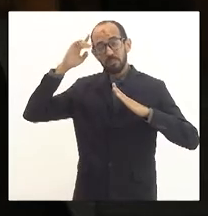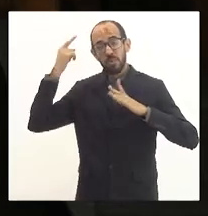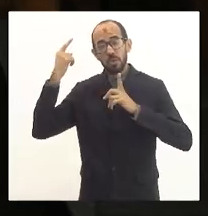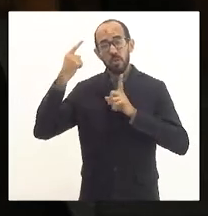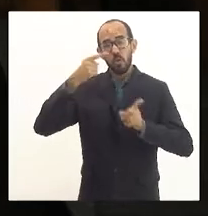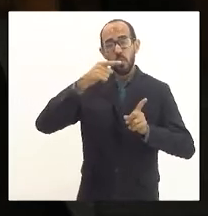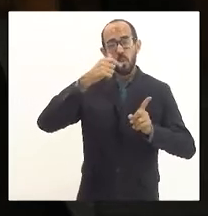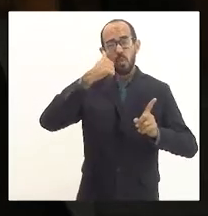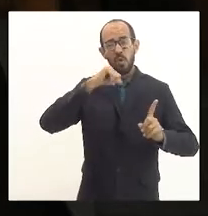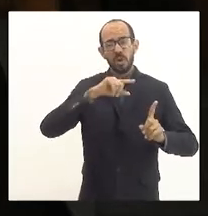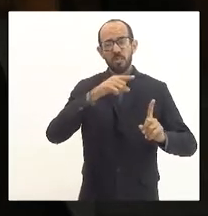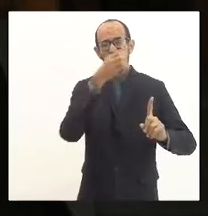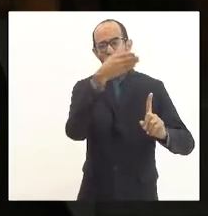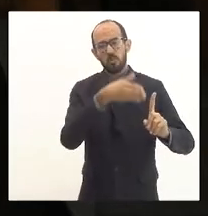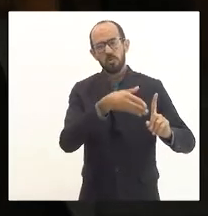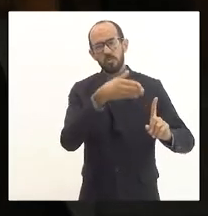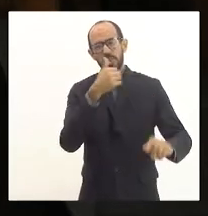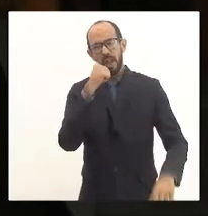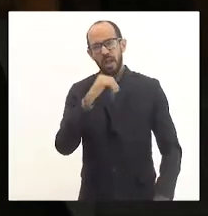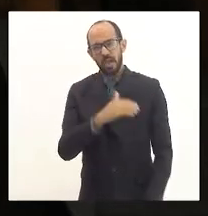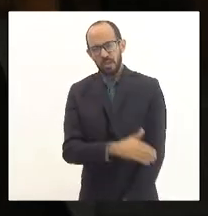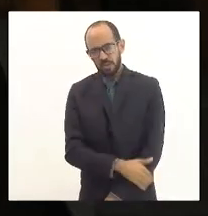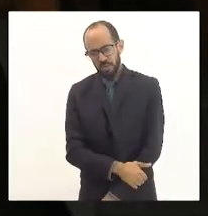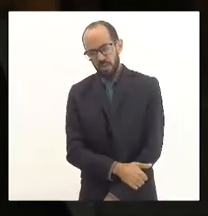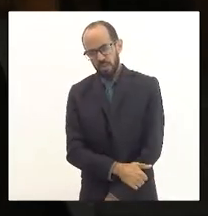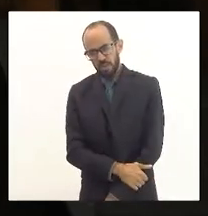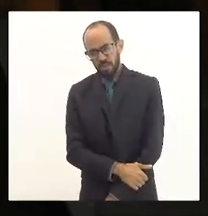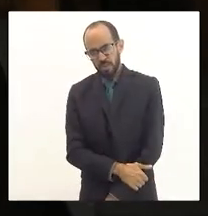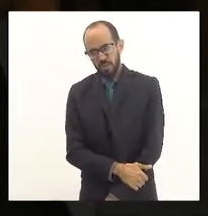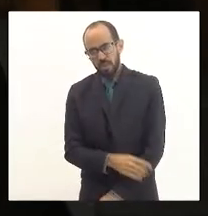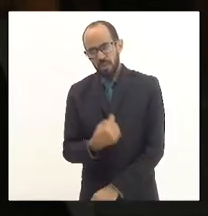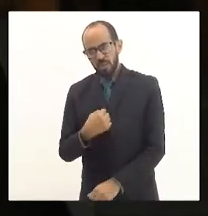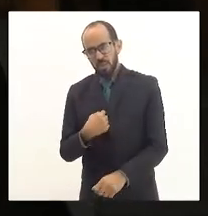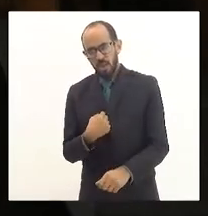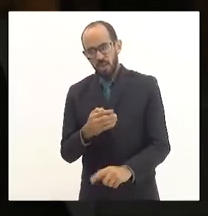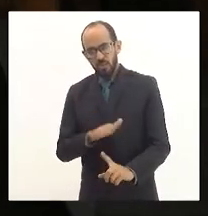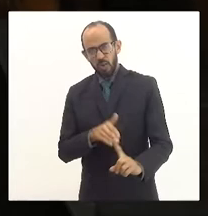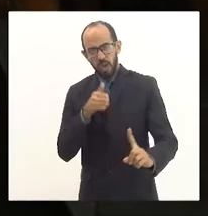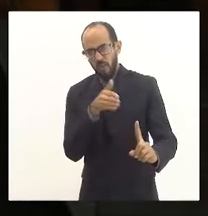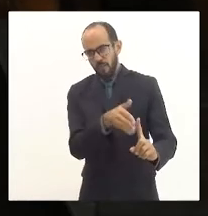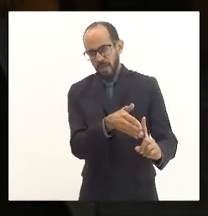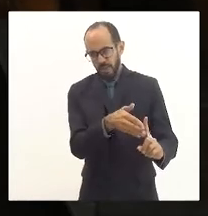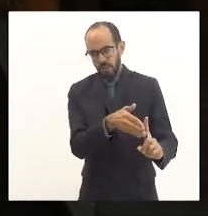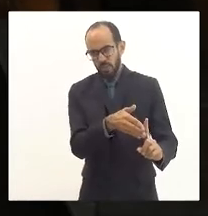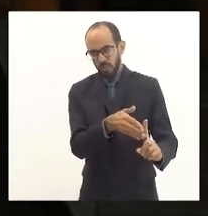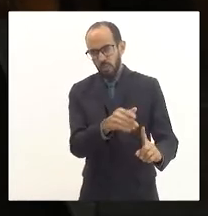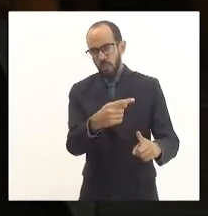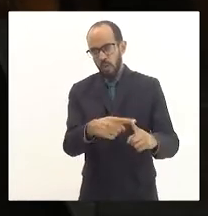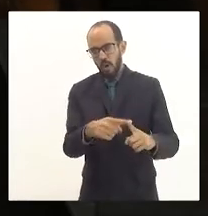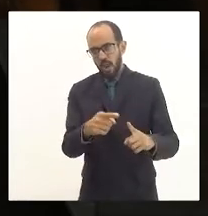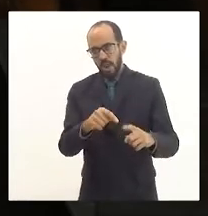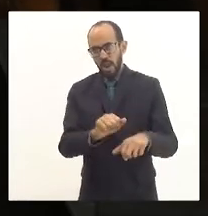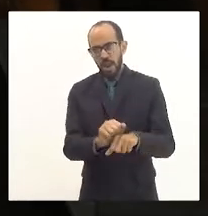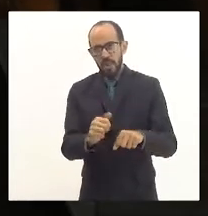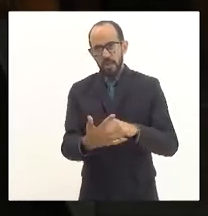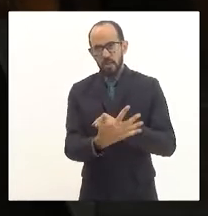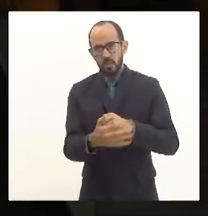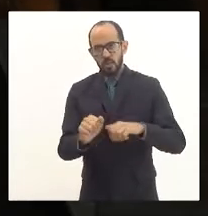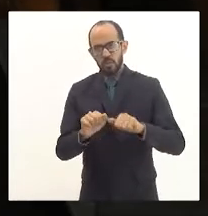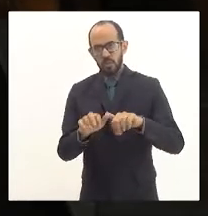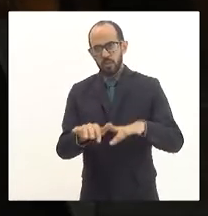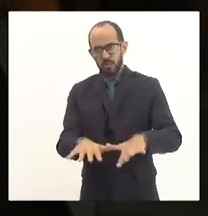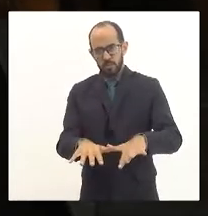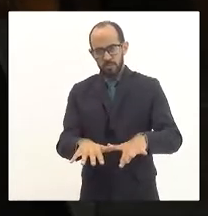a mulher eu não tô fazendo essa referência porque até a pandemia é